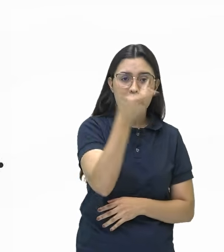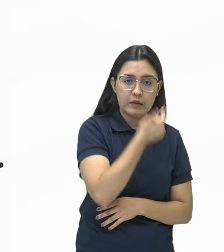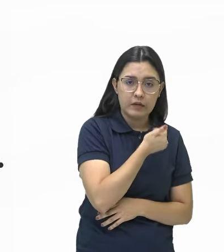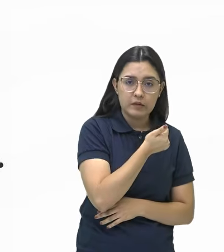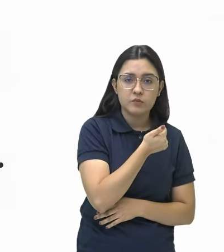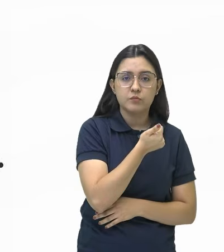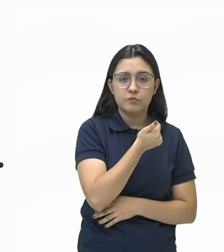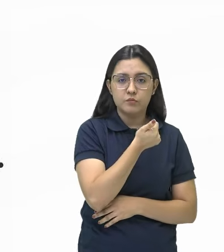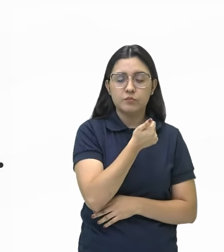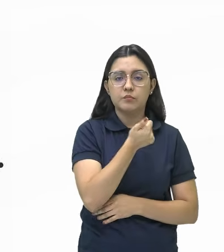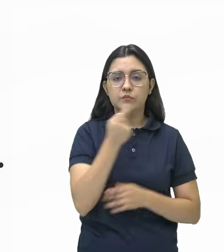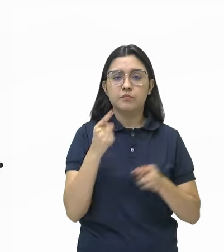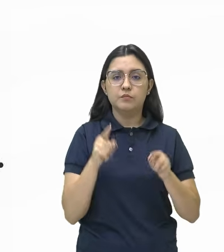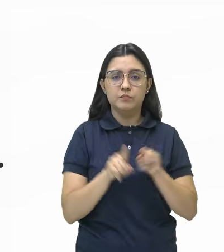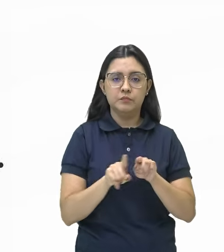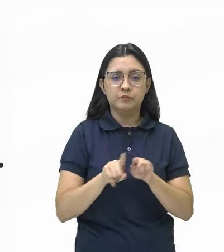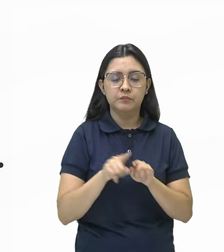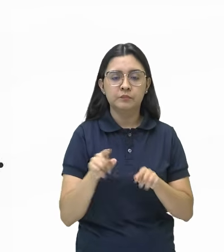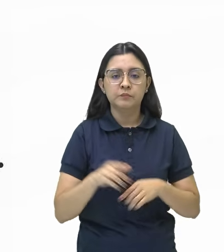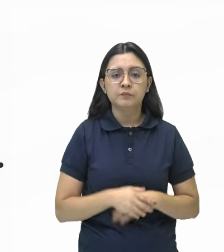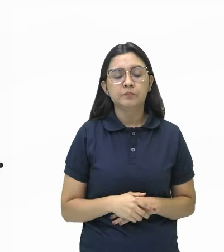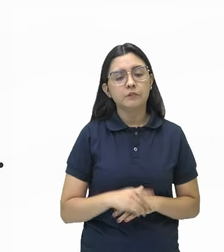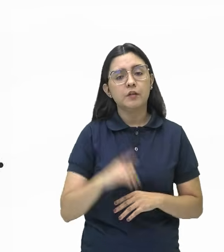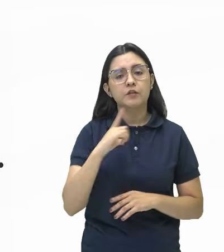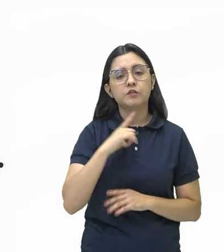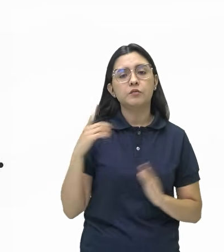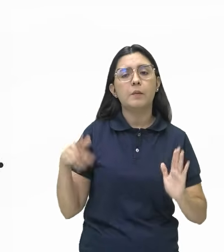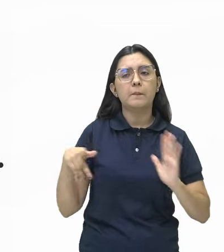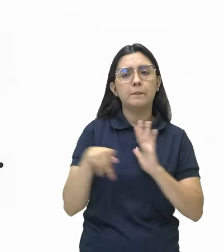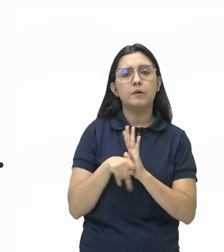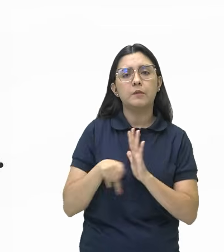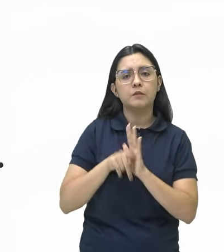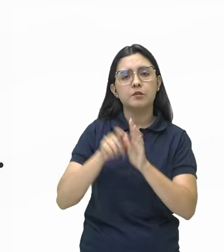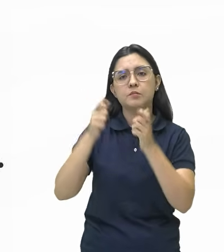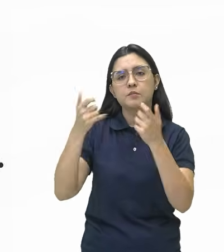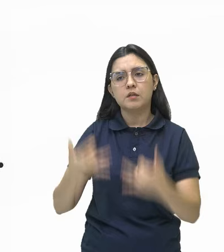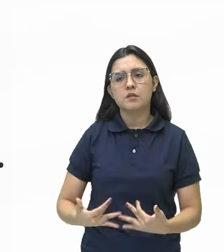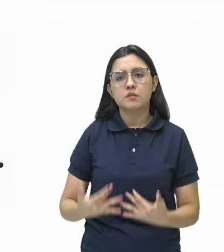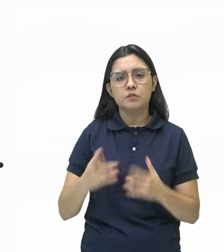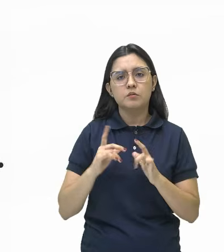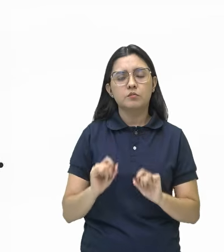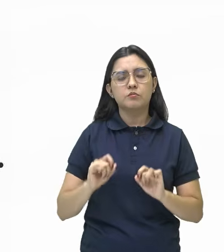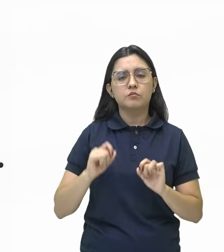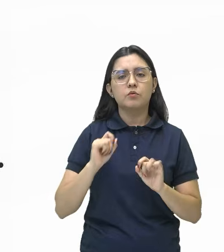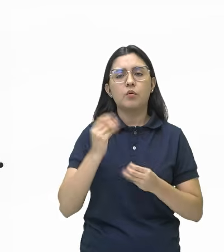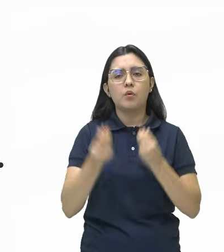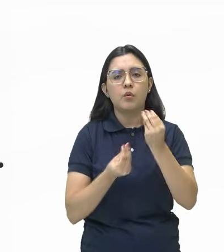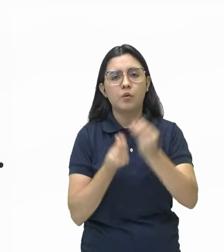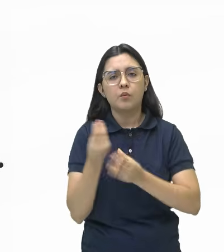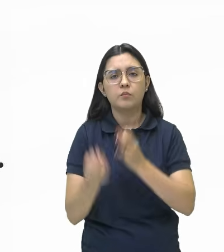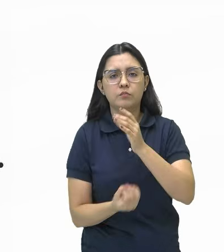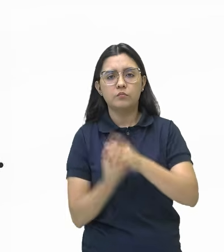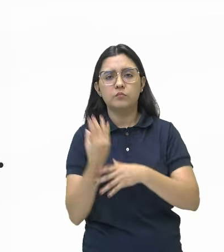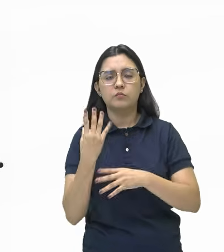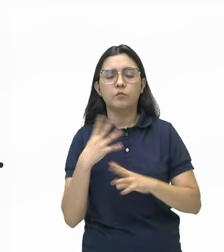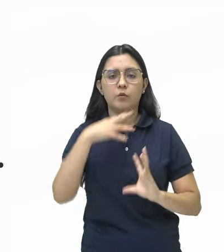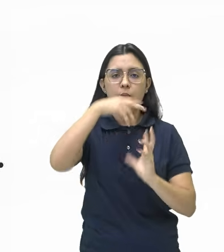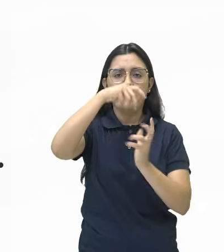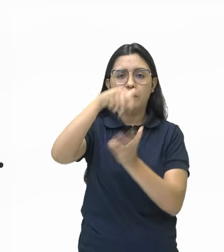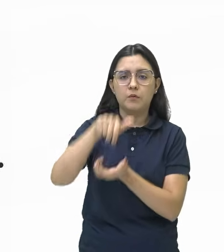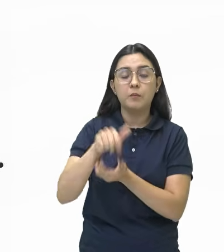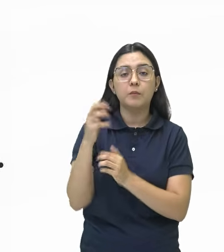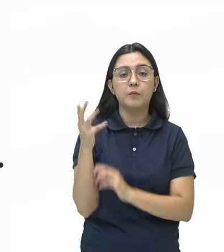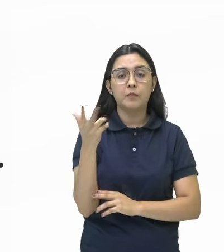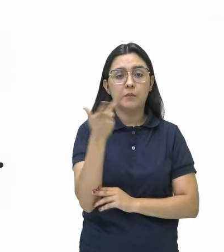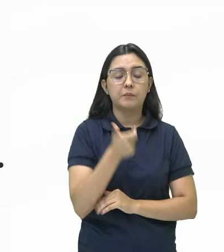Uma razão sobre o universo. Eles tinham a sua própria explicação sobre o mundo, sobre o cosmos.